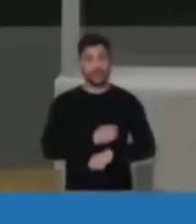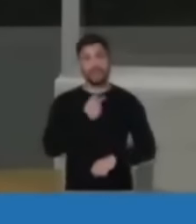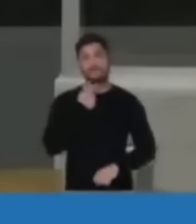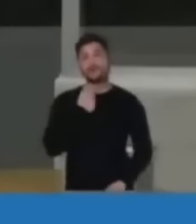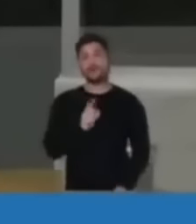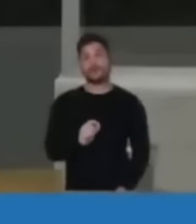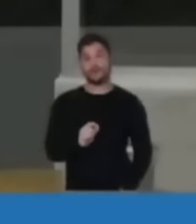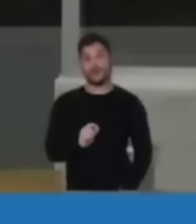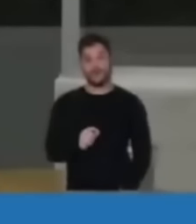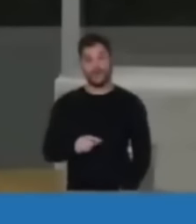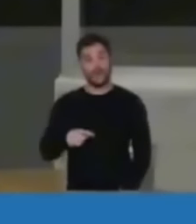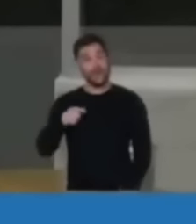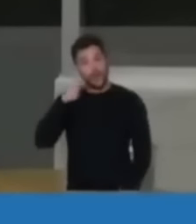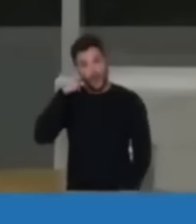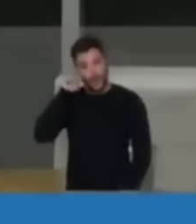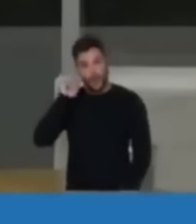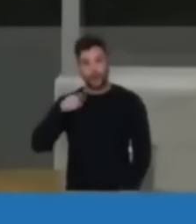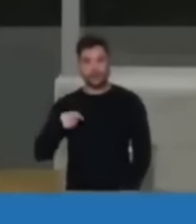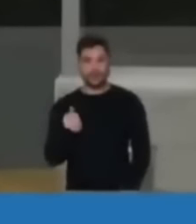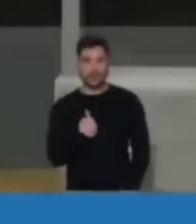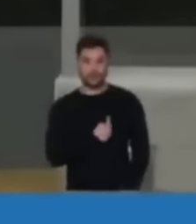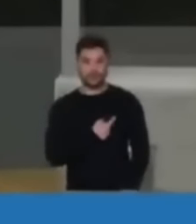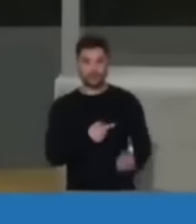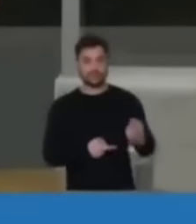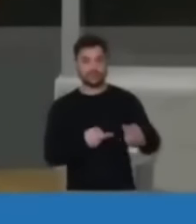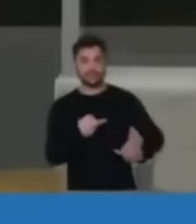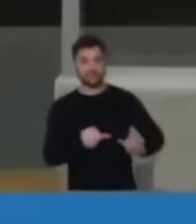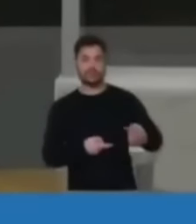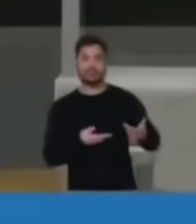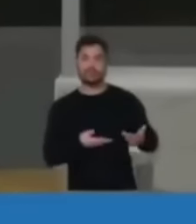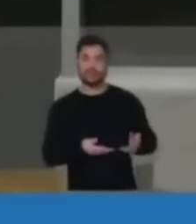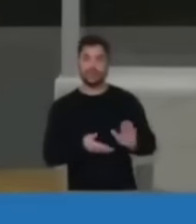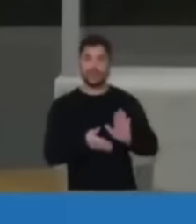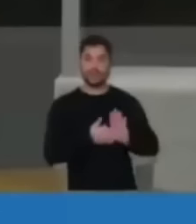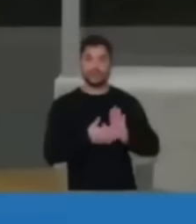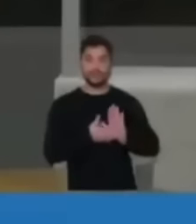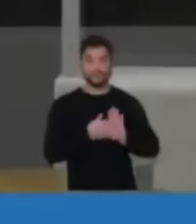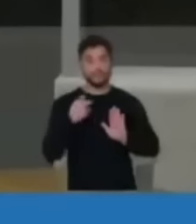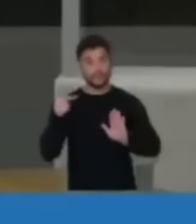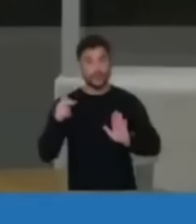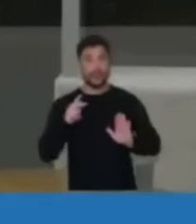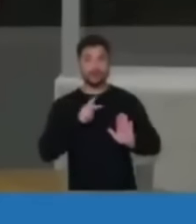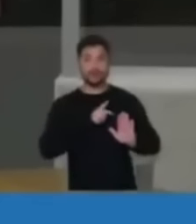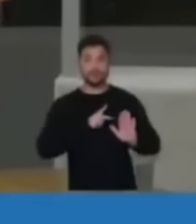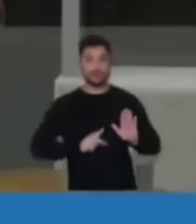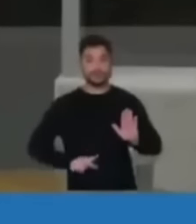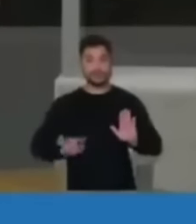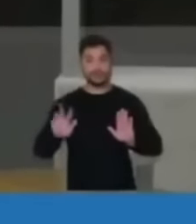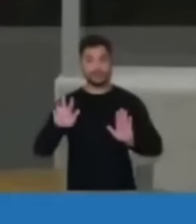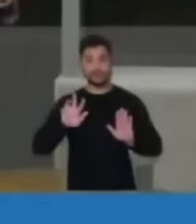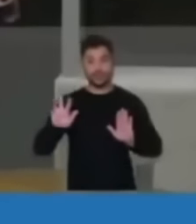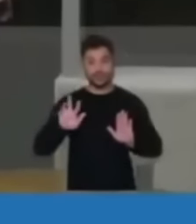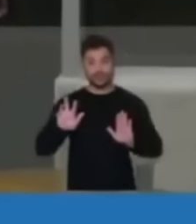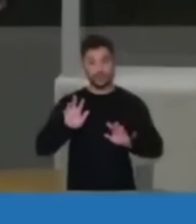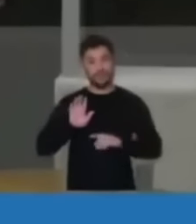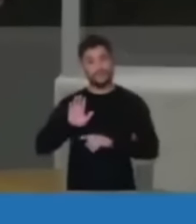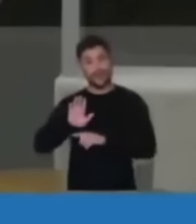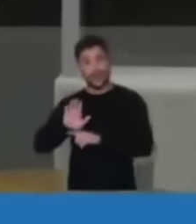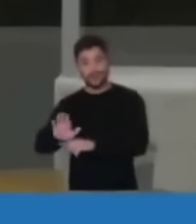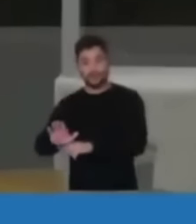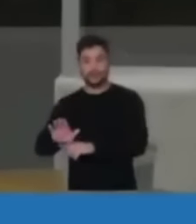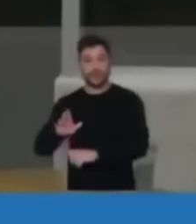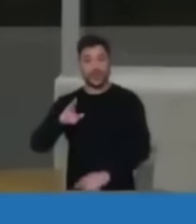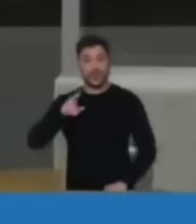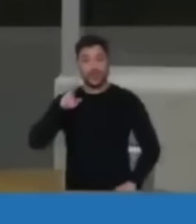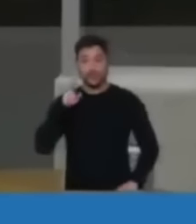nós discutimos aqui ontem foi a proposta do Lula para socorrer imediatamente